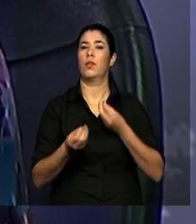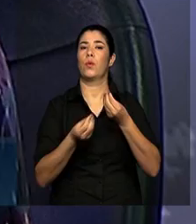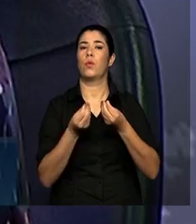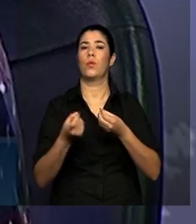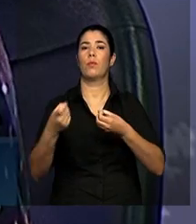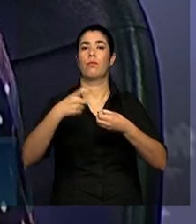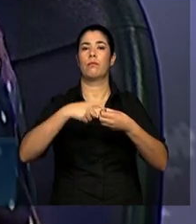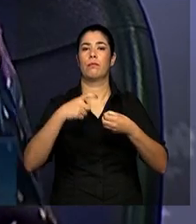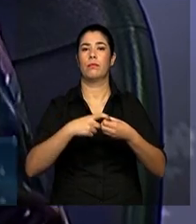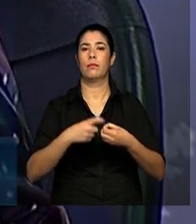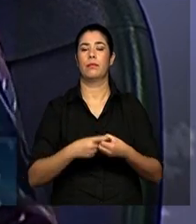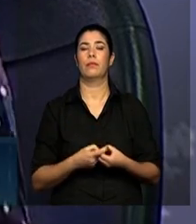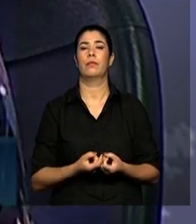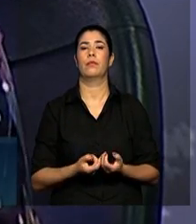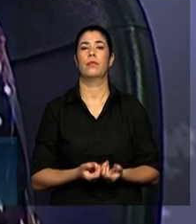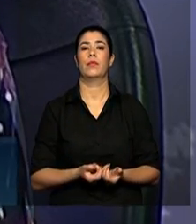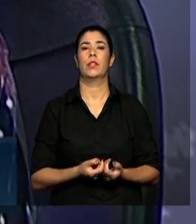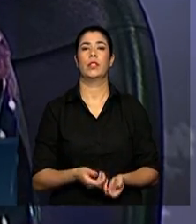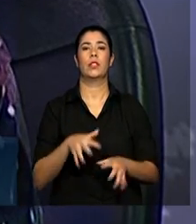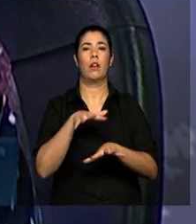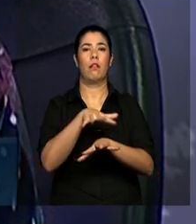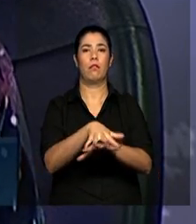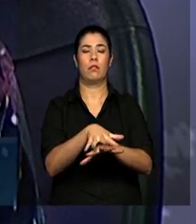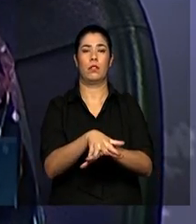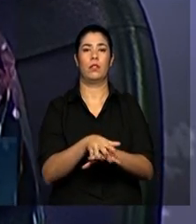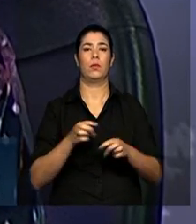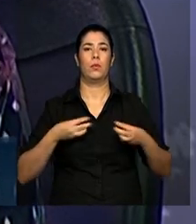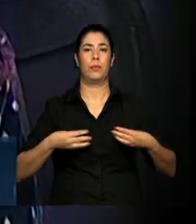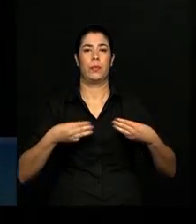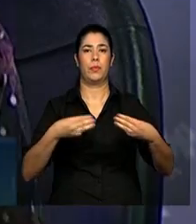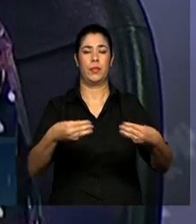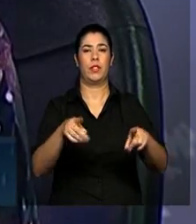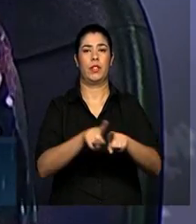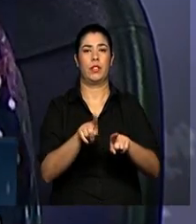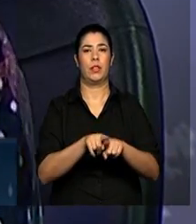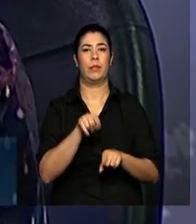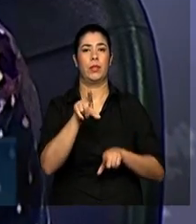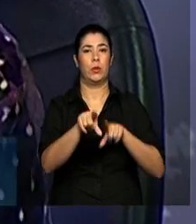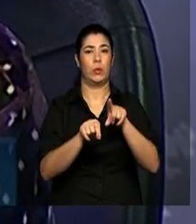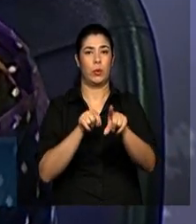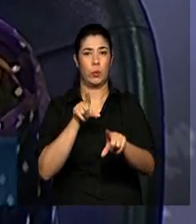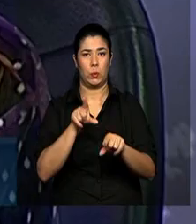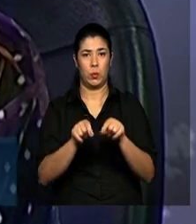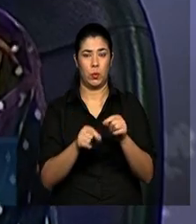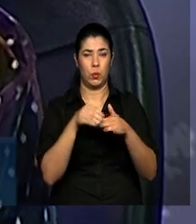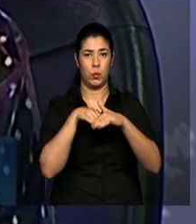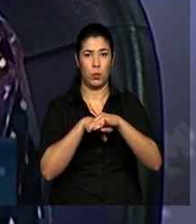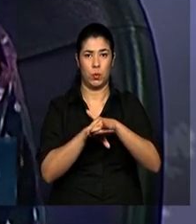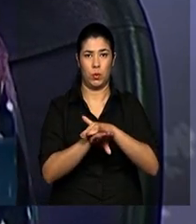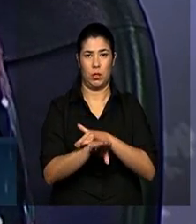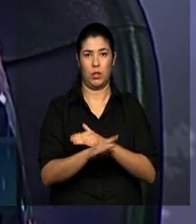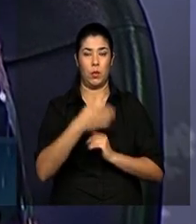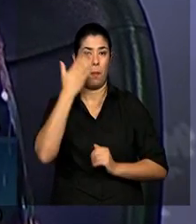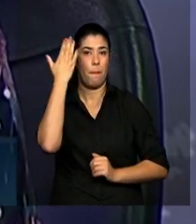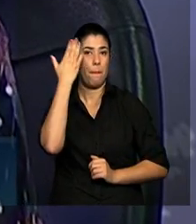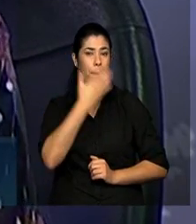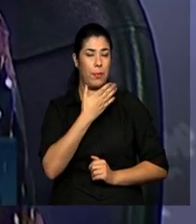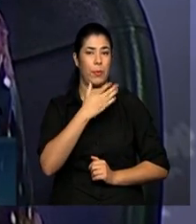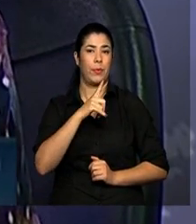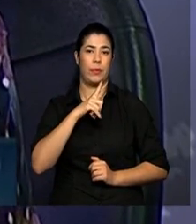interministerial, né, de coleta e guarda de vestígios.